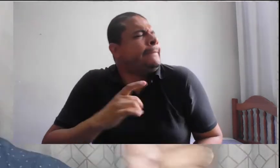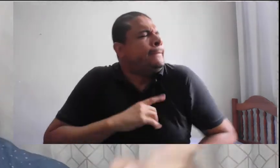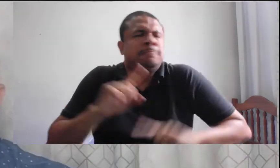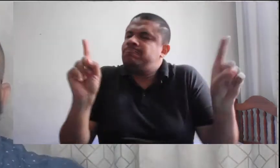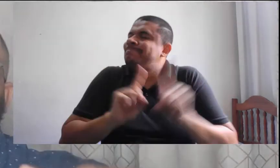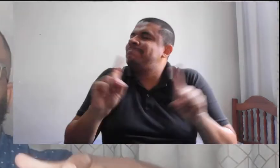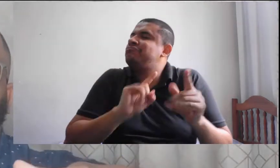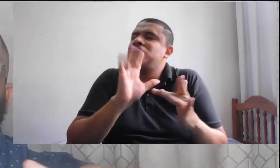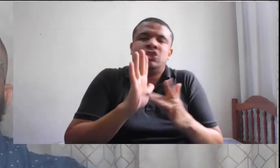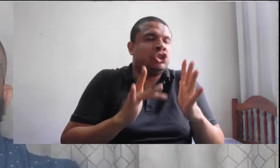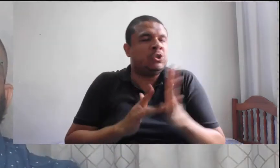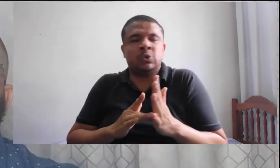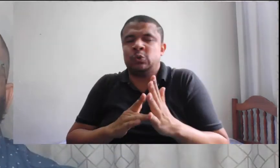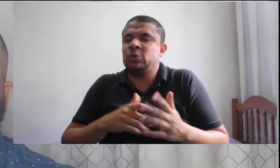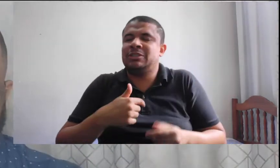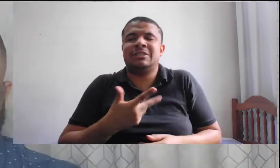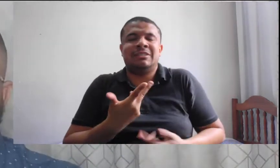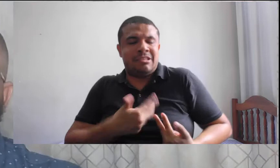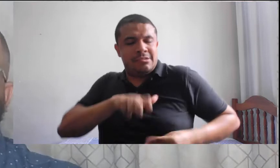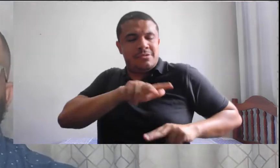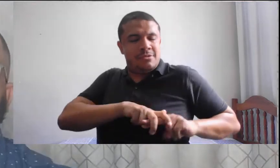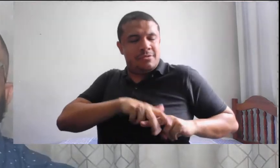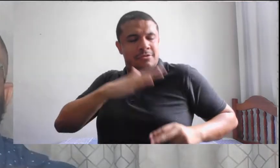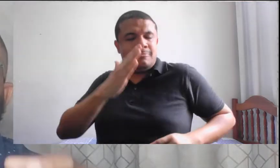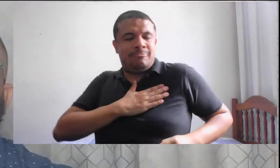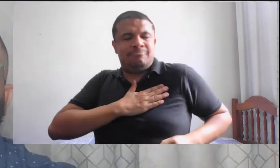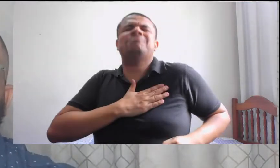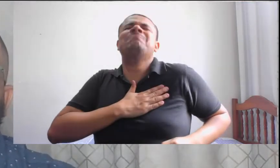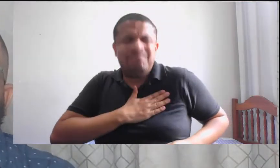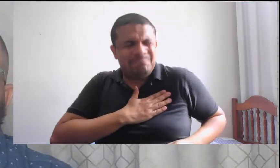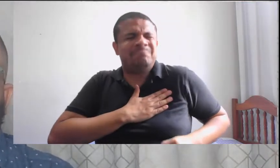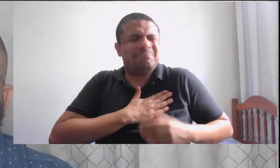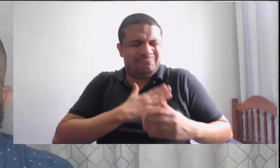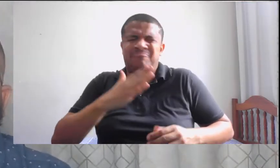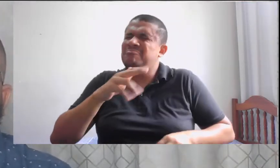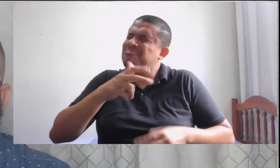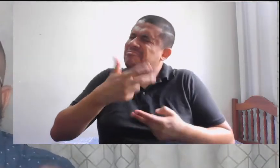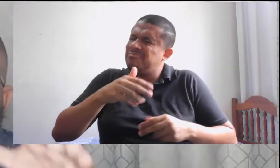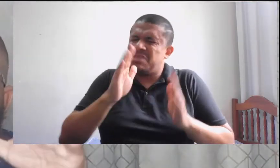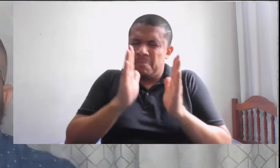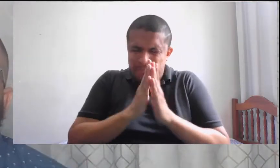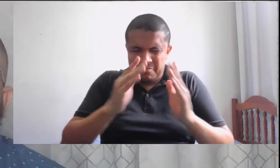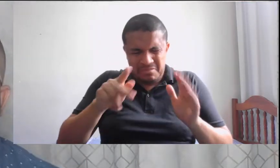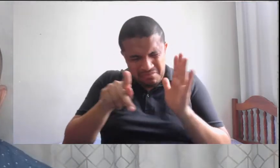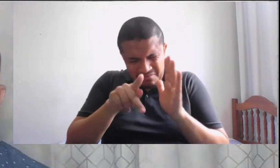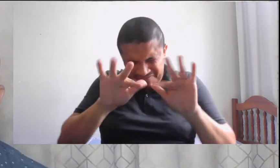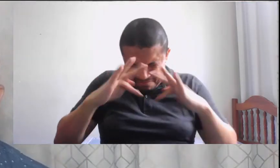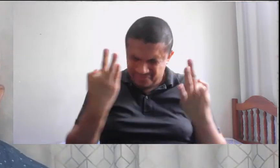porque o Senhor tem um trono inabalável e o trono do Senhor está estabelecido dentro da minha casa, dentro do meu